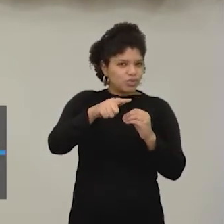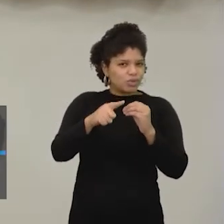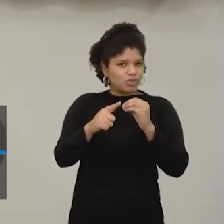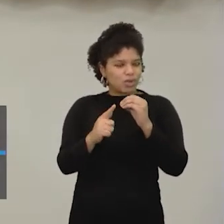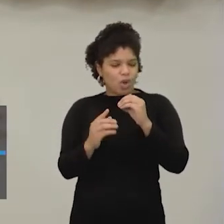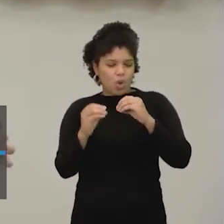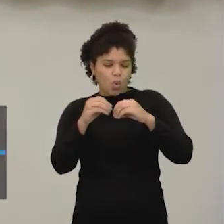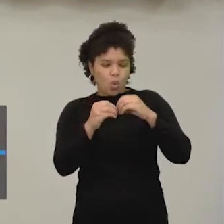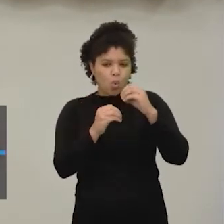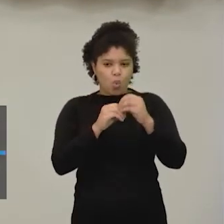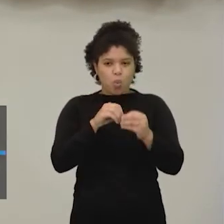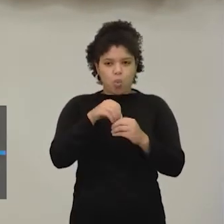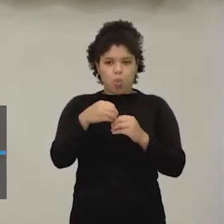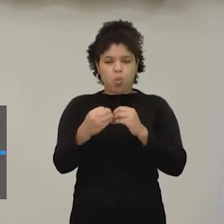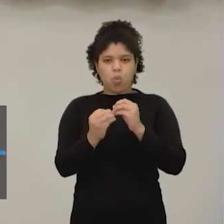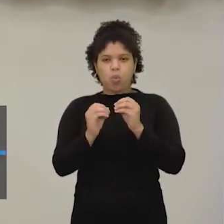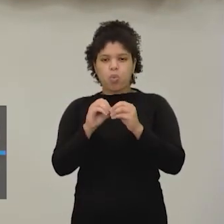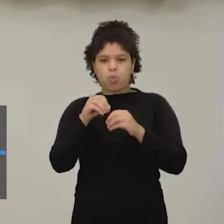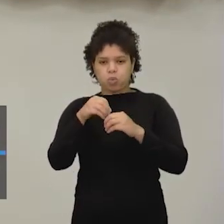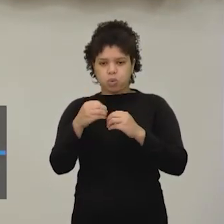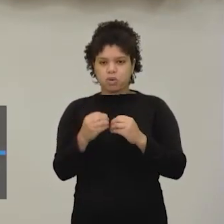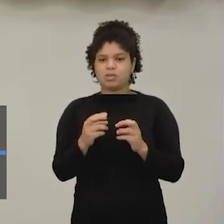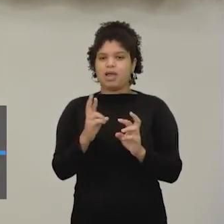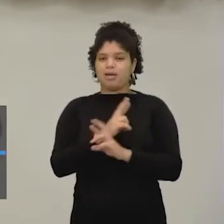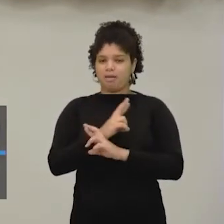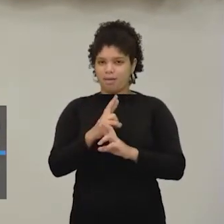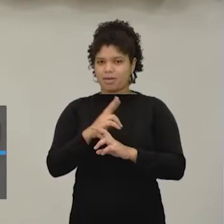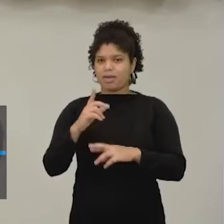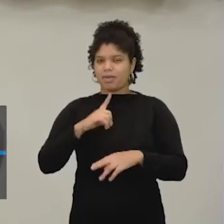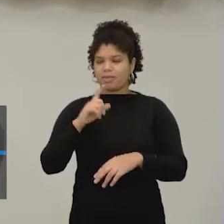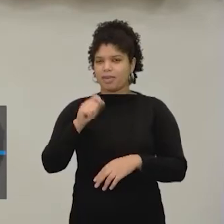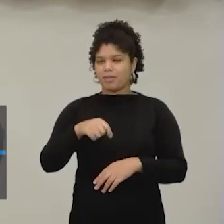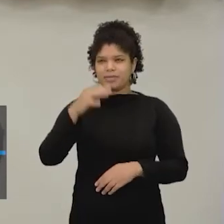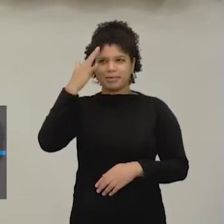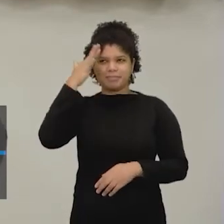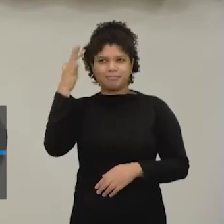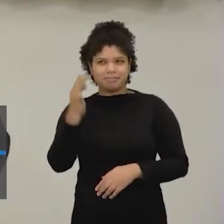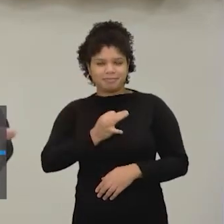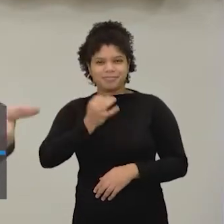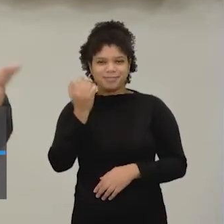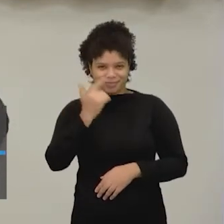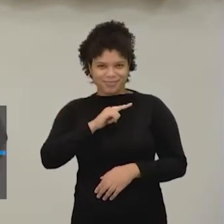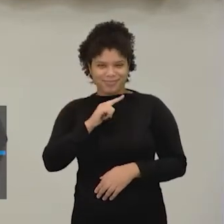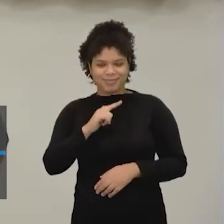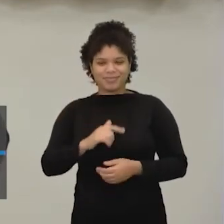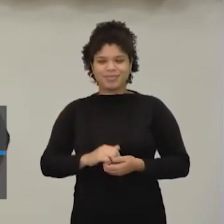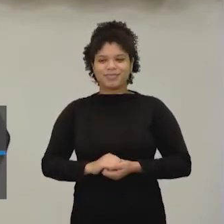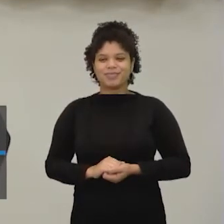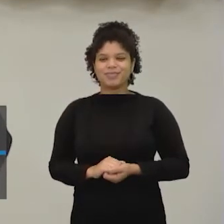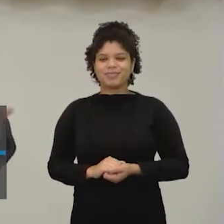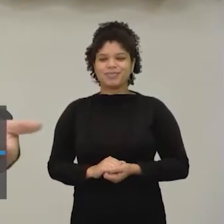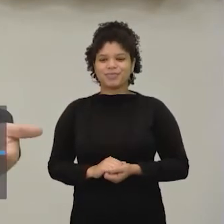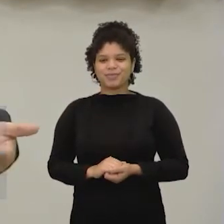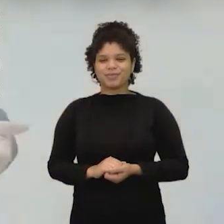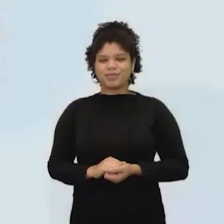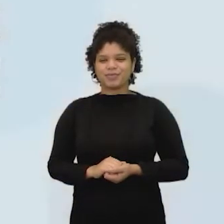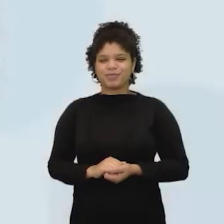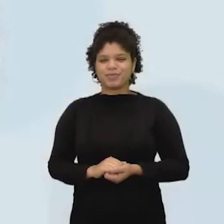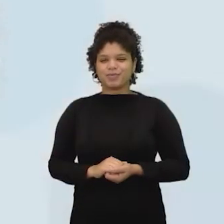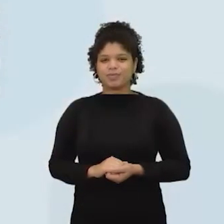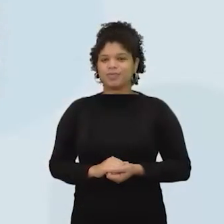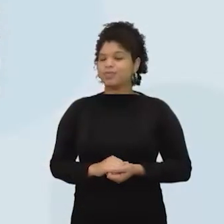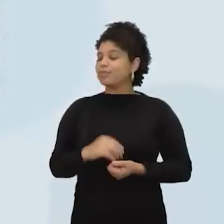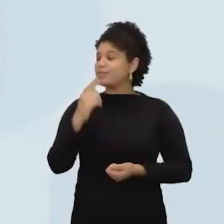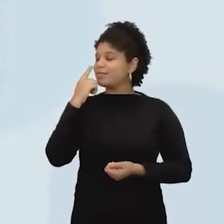iônica. Então já tem aí uma maneira para vocês terem uma ideia aí, né? Em